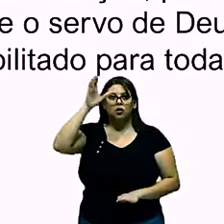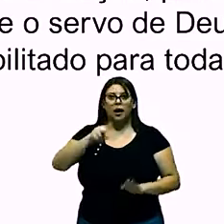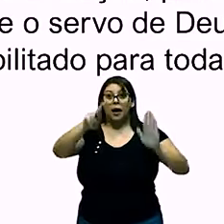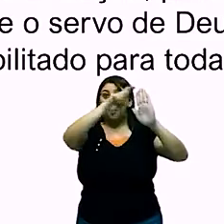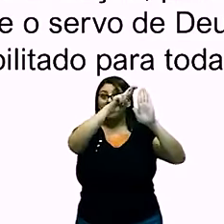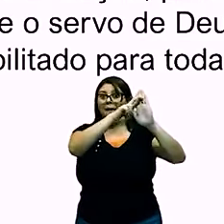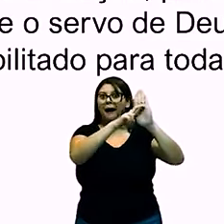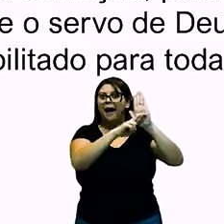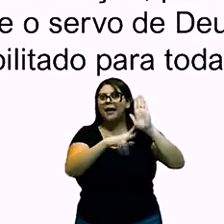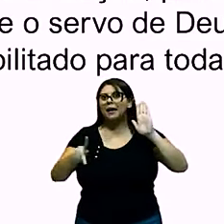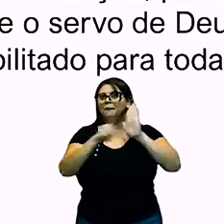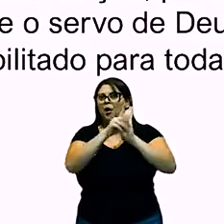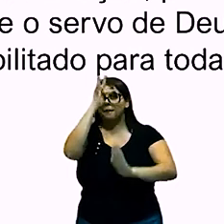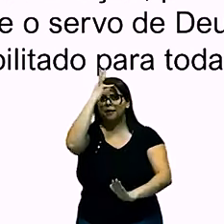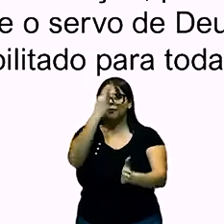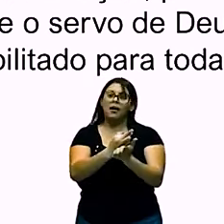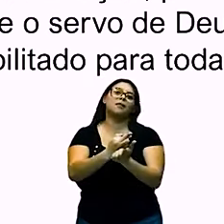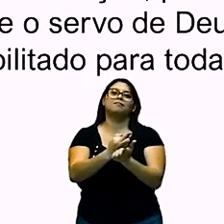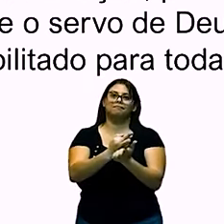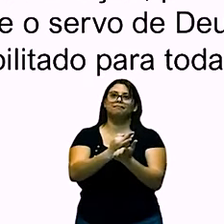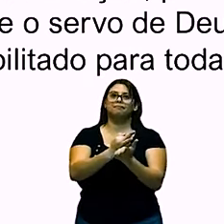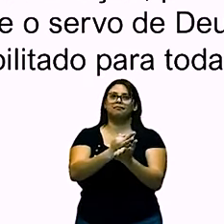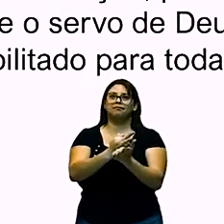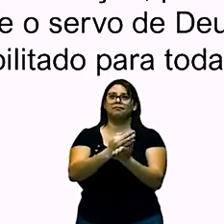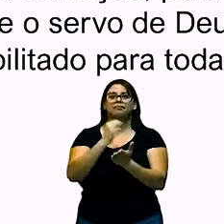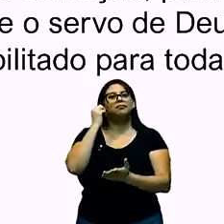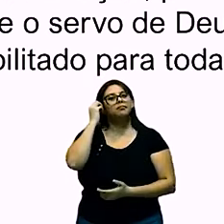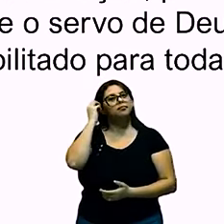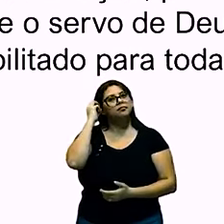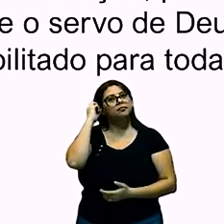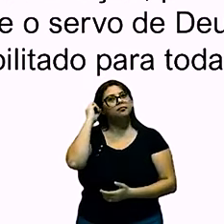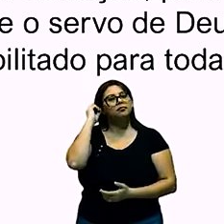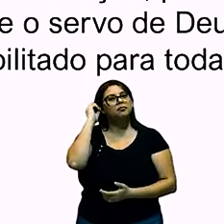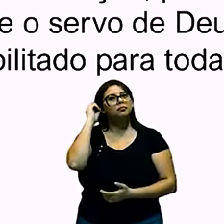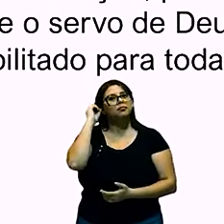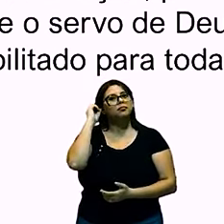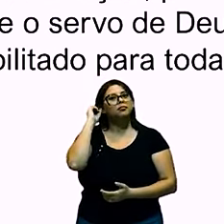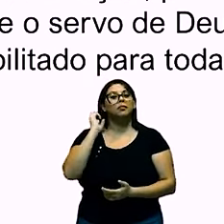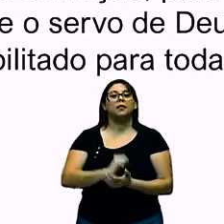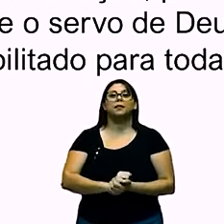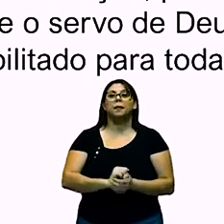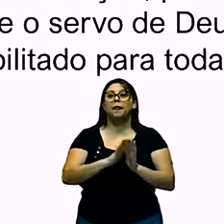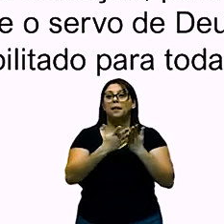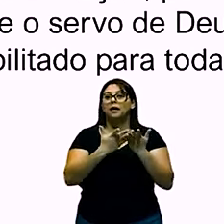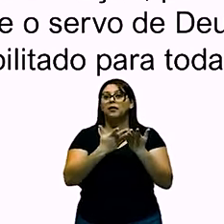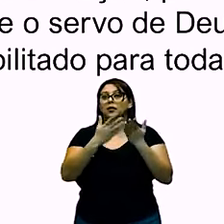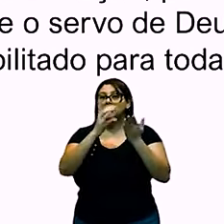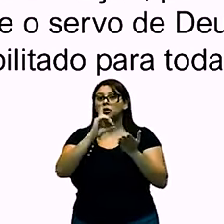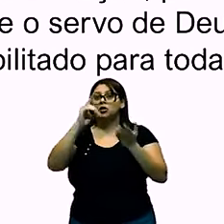ensino contra esse tipo de pensamento. Porque a Bíblia diz, quem crer em mim, como diz